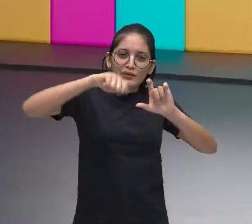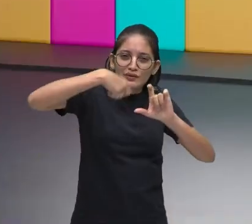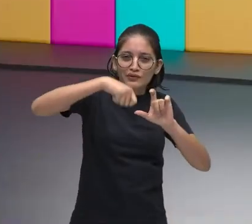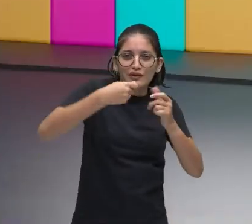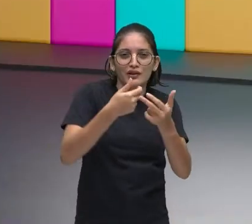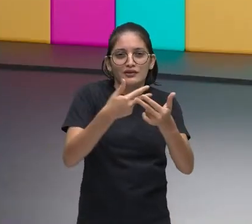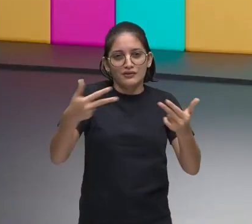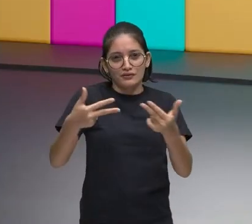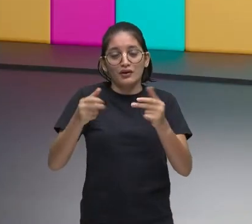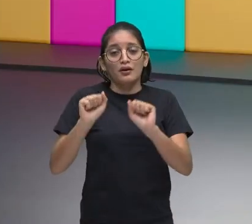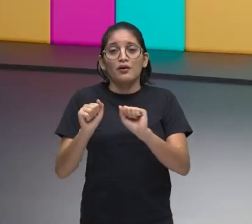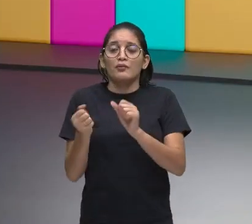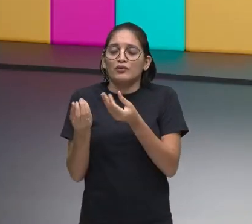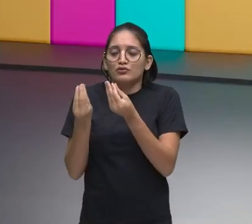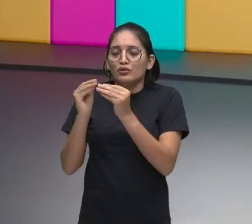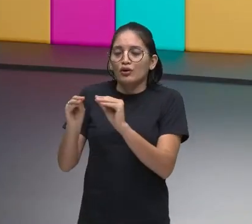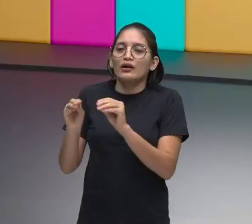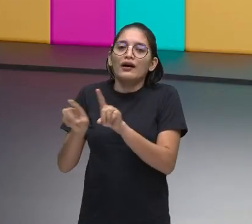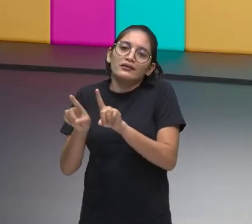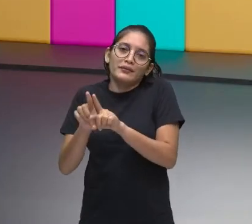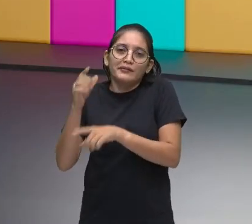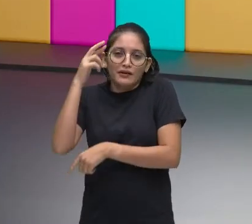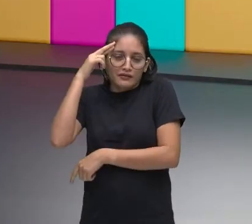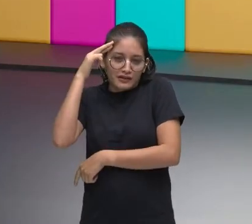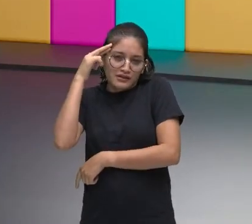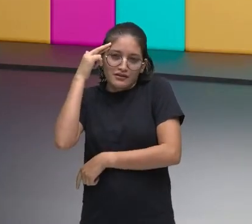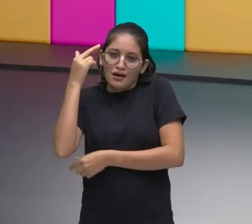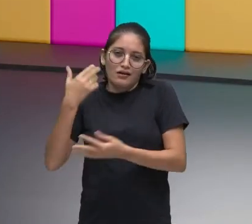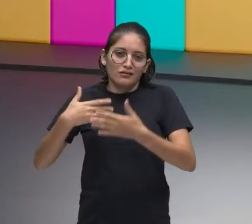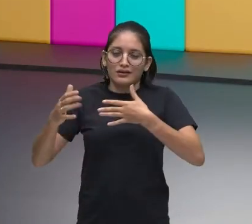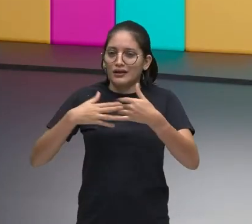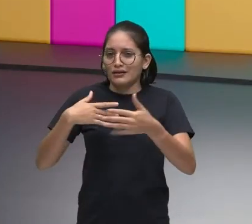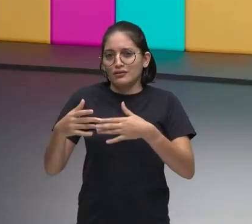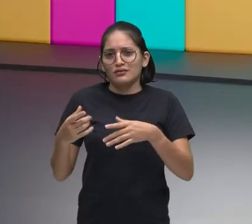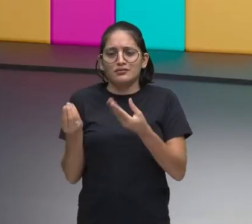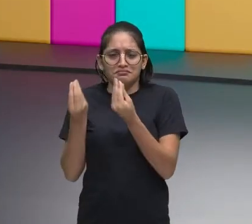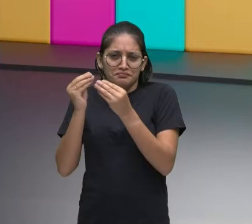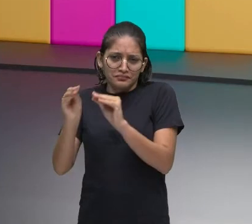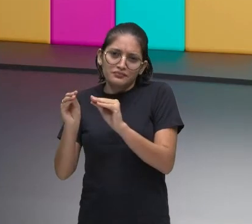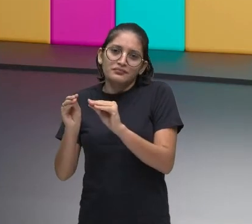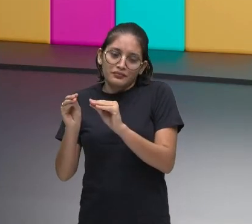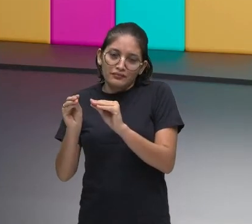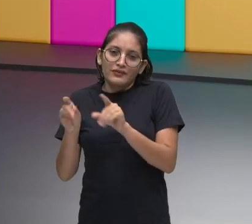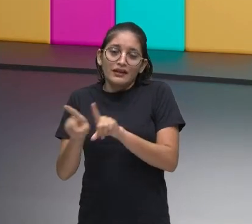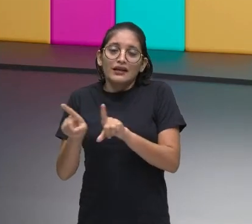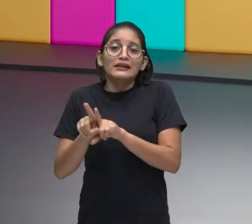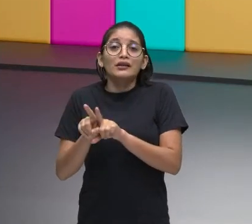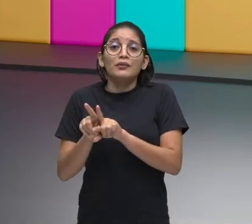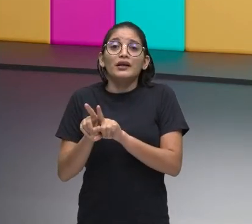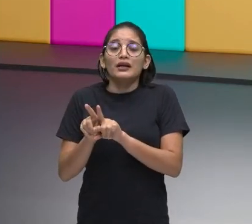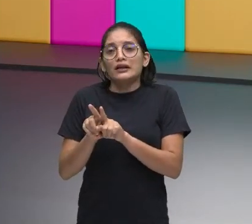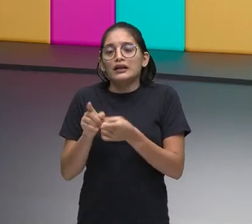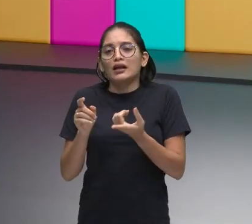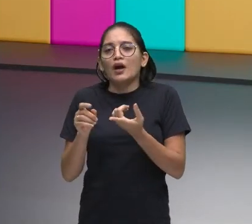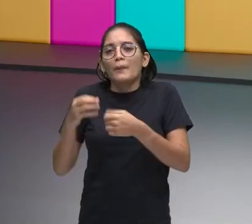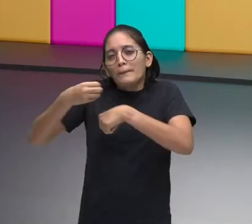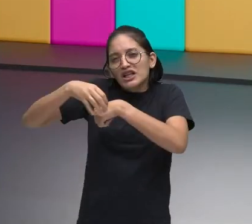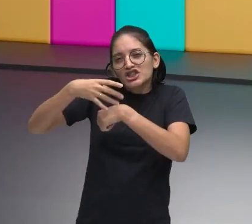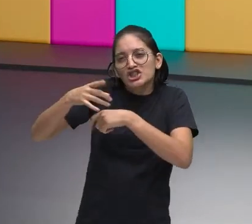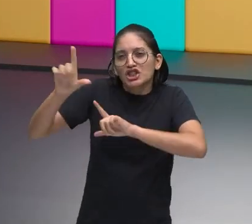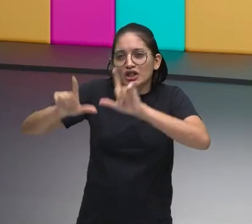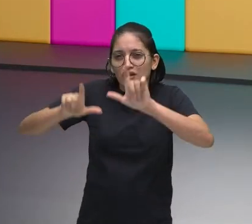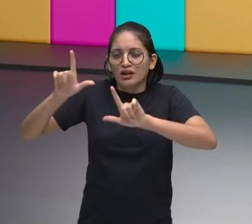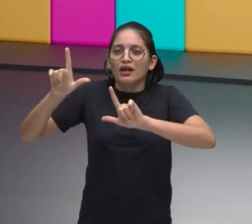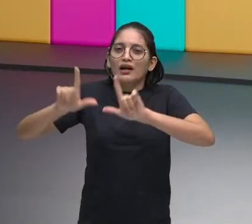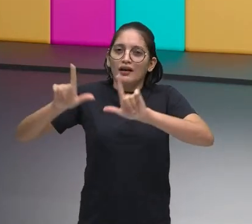vídeo, você pode colocar alguma reflexão, alguma coisa que você queira, alguma indicação de programa que você gostaria, algum tema